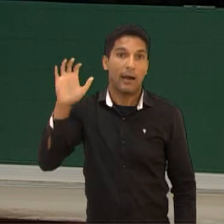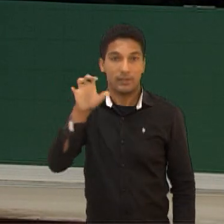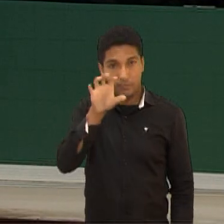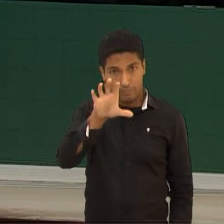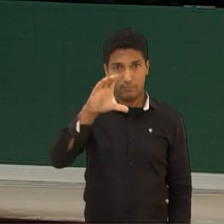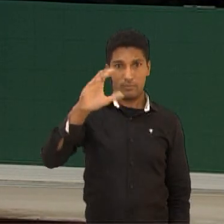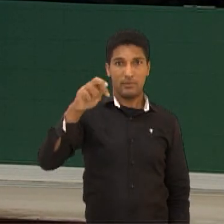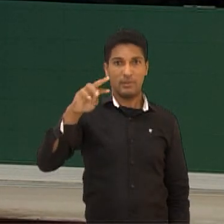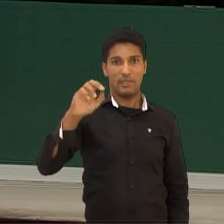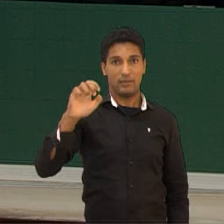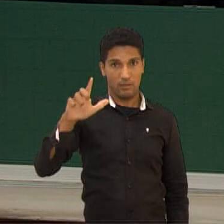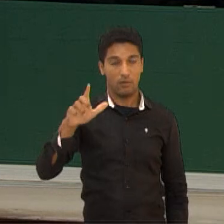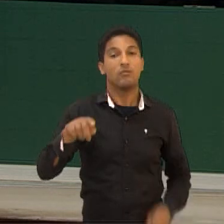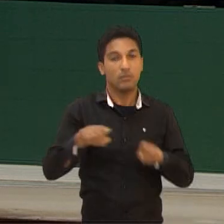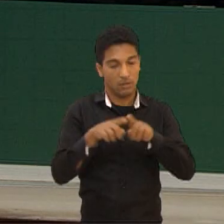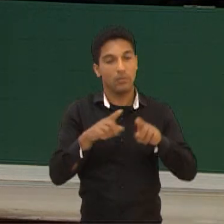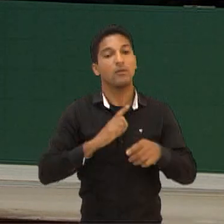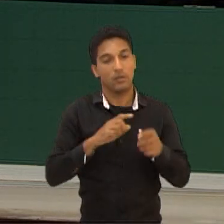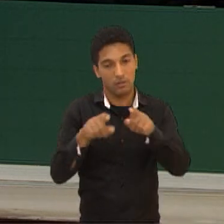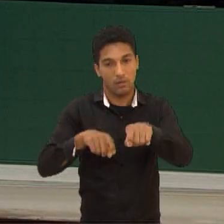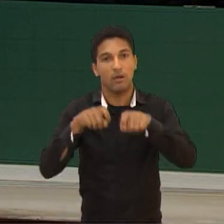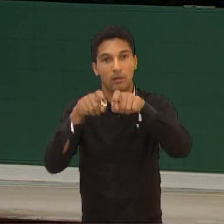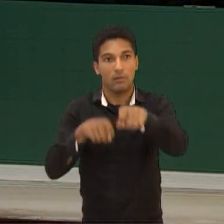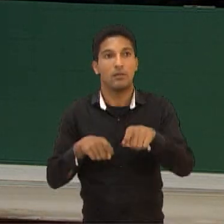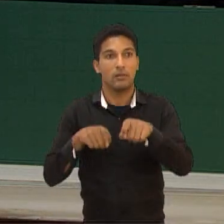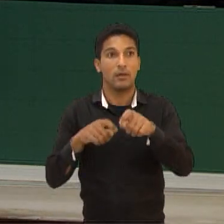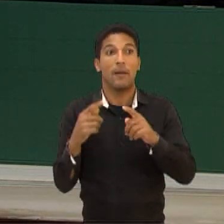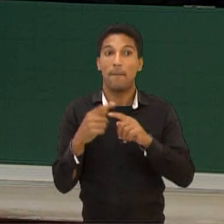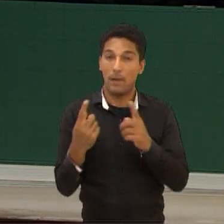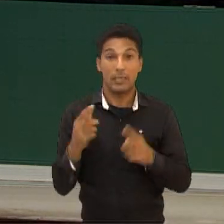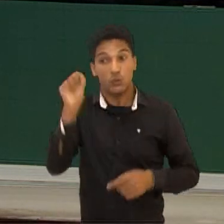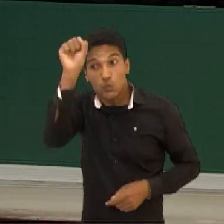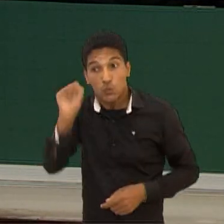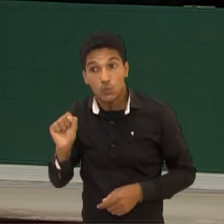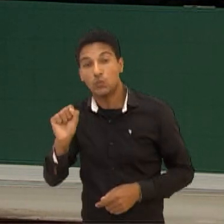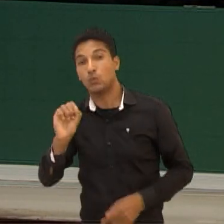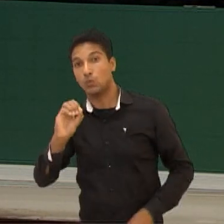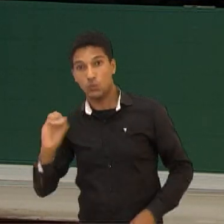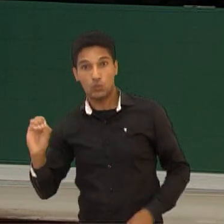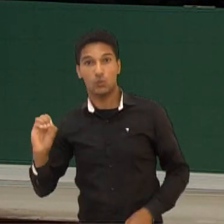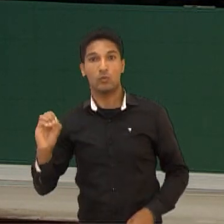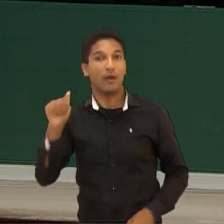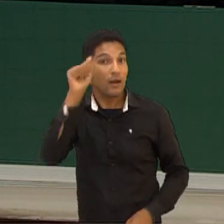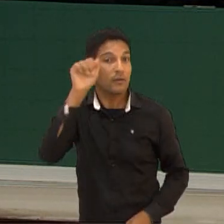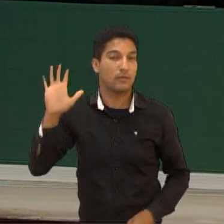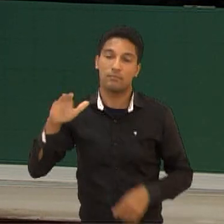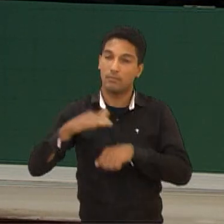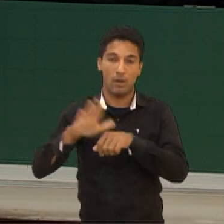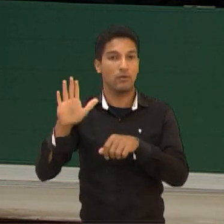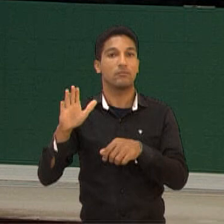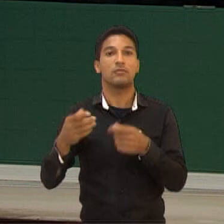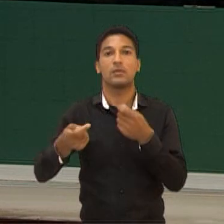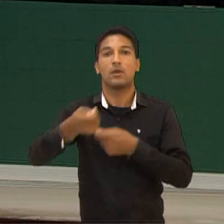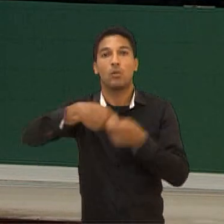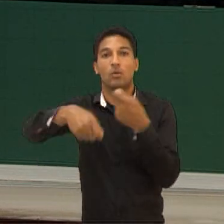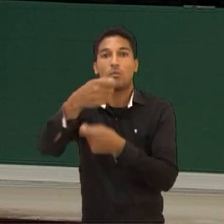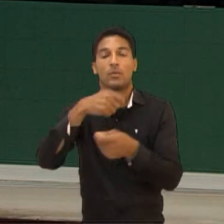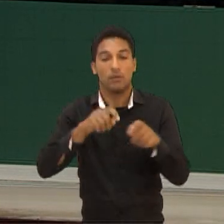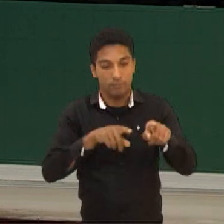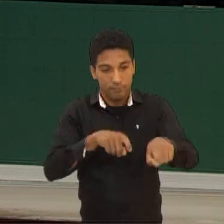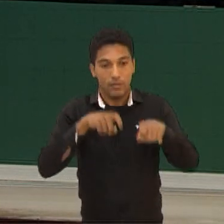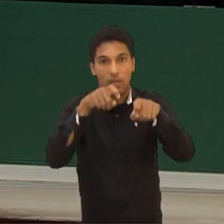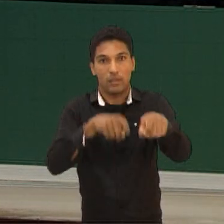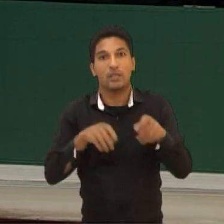última aula, no slide anterior, que o Sudeste Asiático, né, tem a maioria da sua economia, a maior parte da população está nas